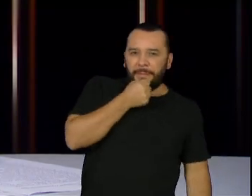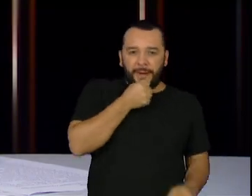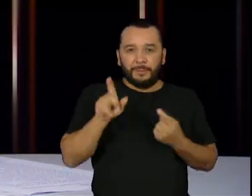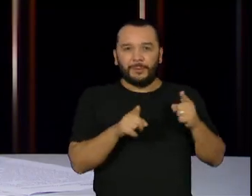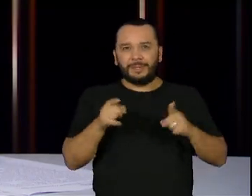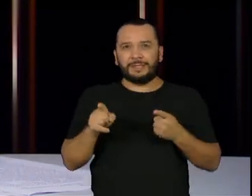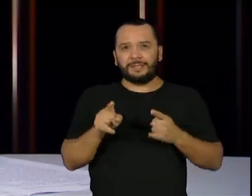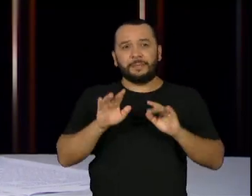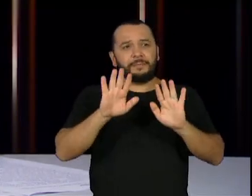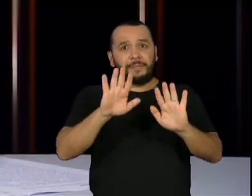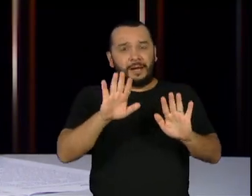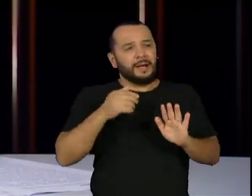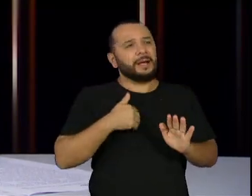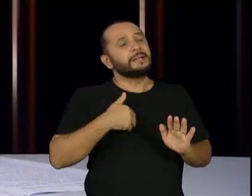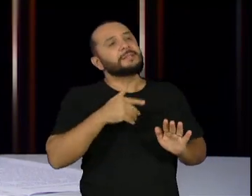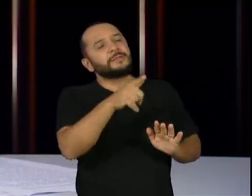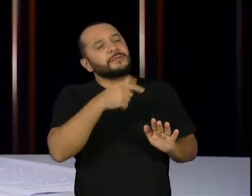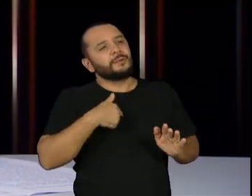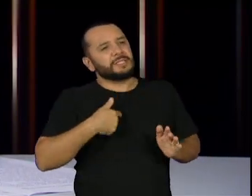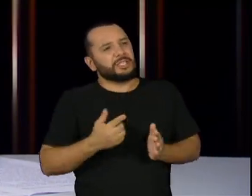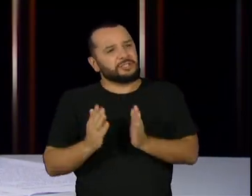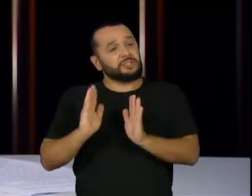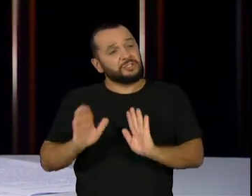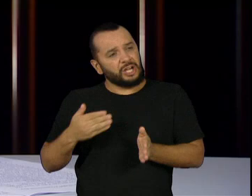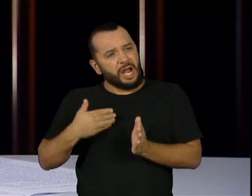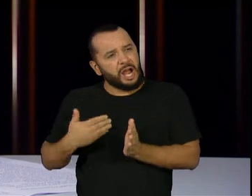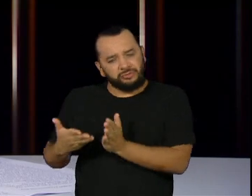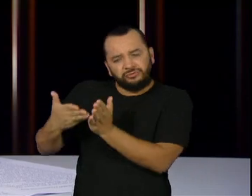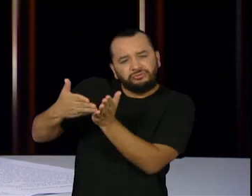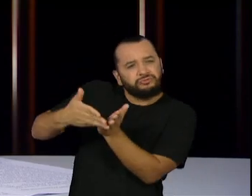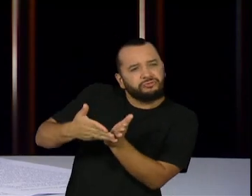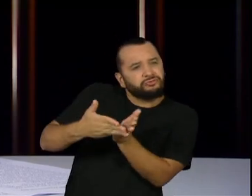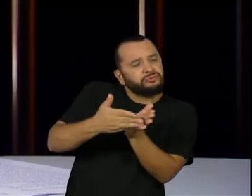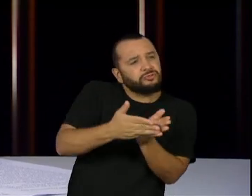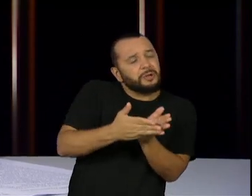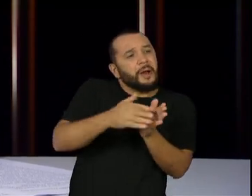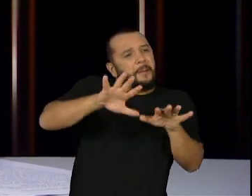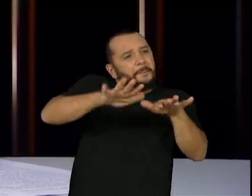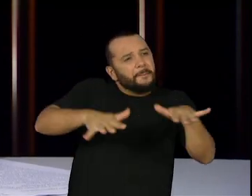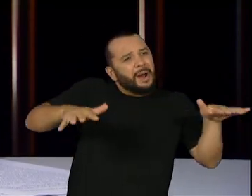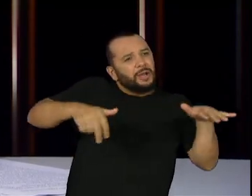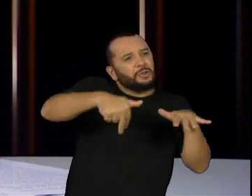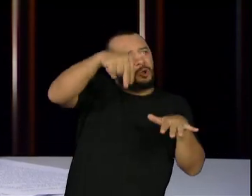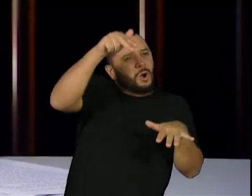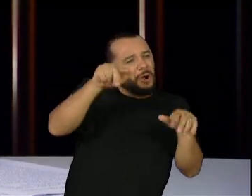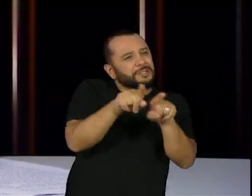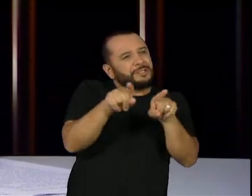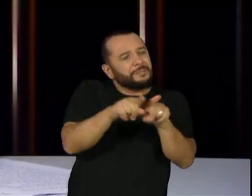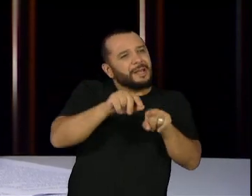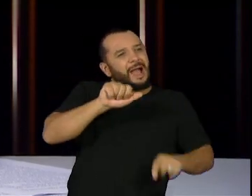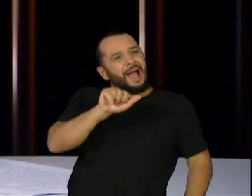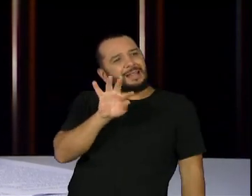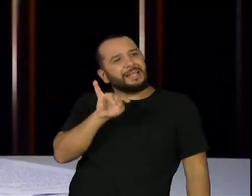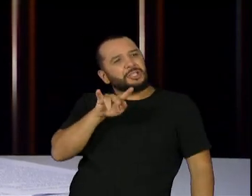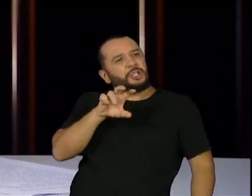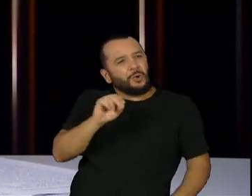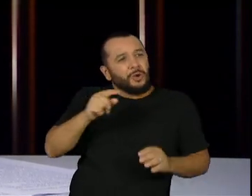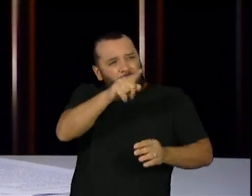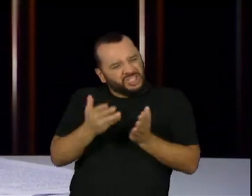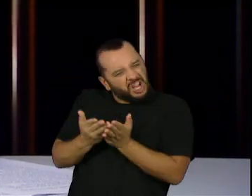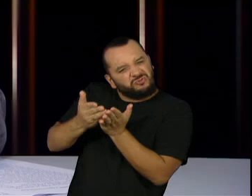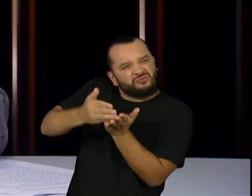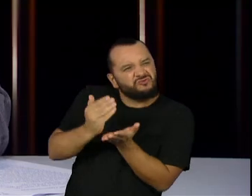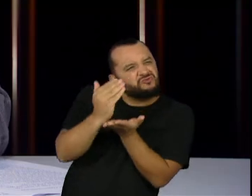sardinha, as travessias do Mar do Norte, do Atlântico, tudo isso começou com o fim de um relacionamento.